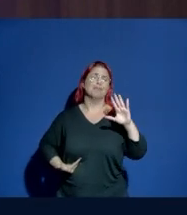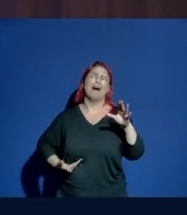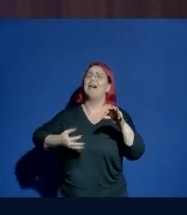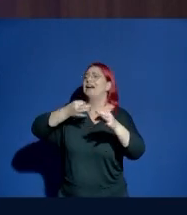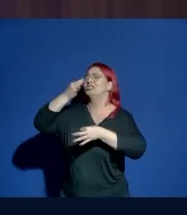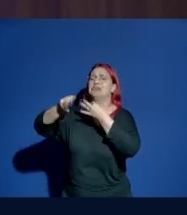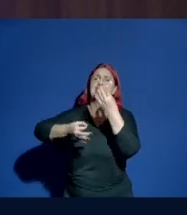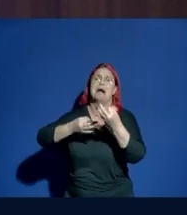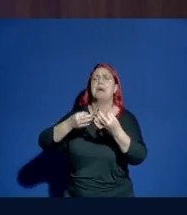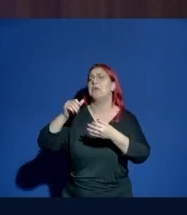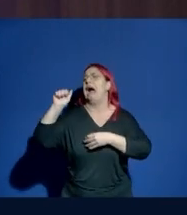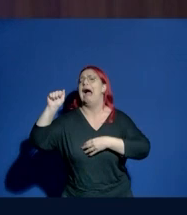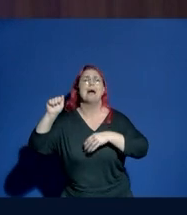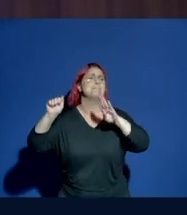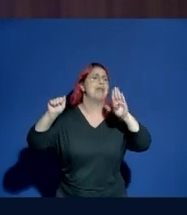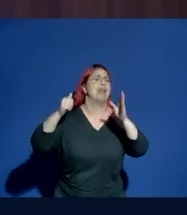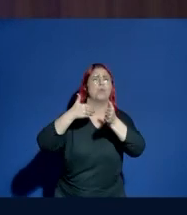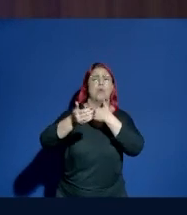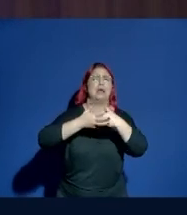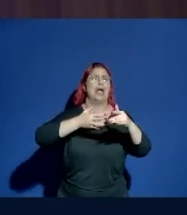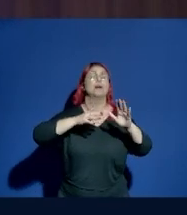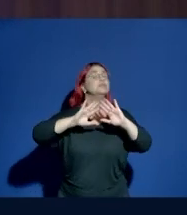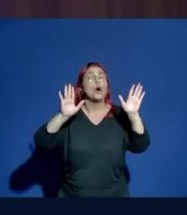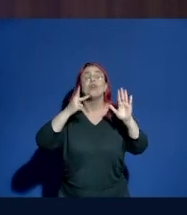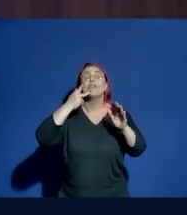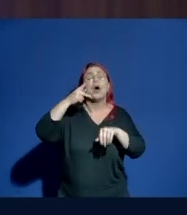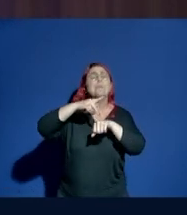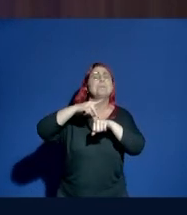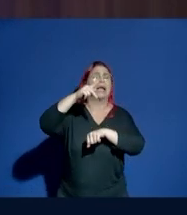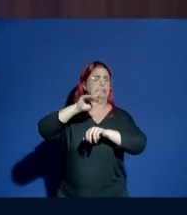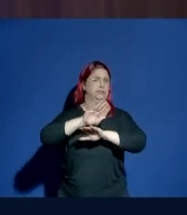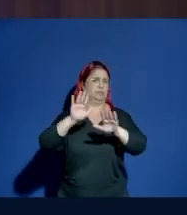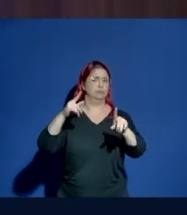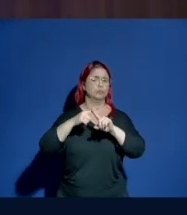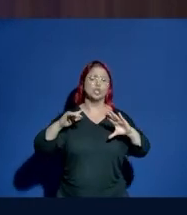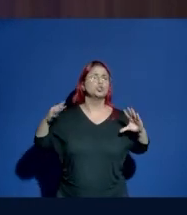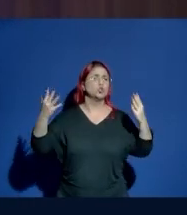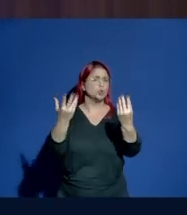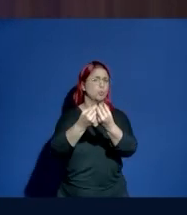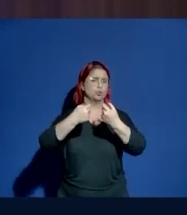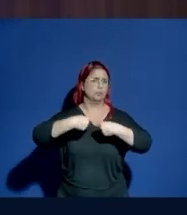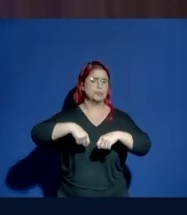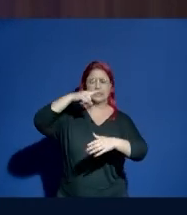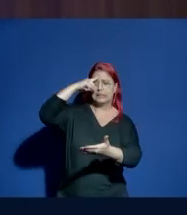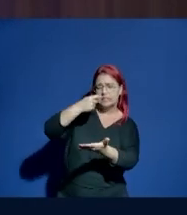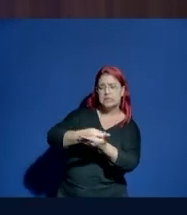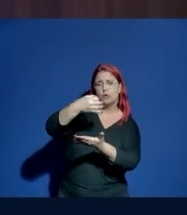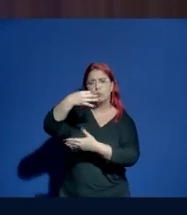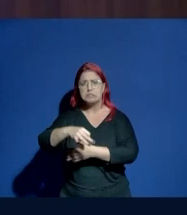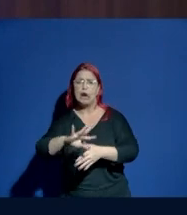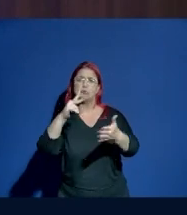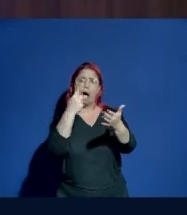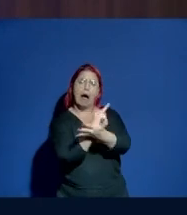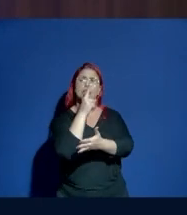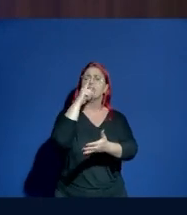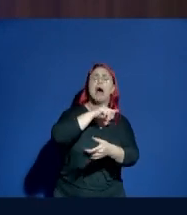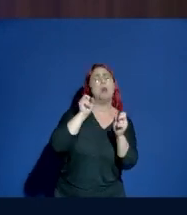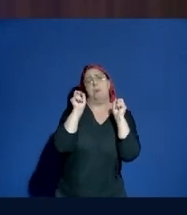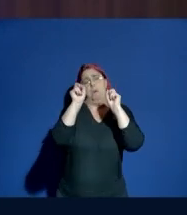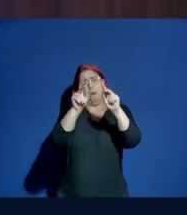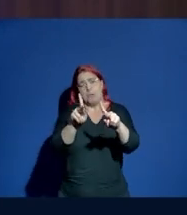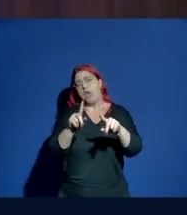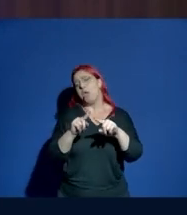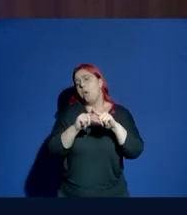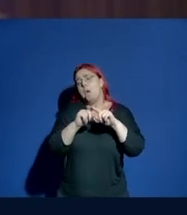criticar a governo A B ou C eu falo o país que é algo que depende de todos nós de decisões certas erradas que foram tomadas